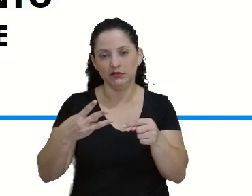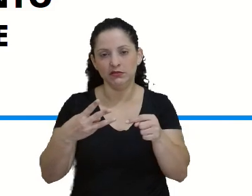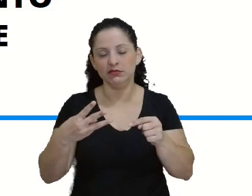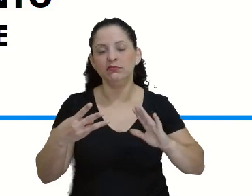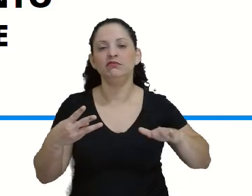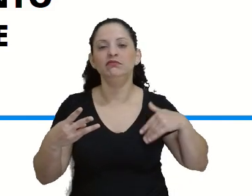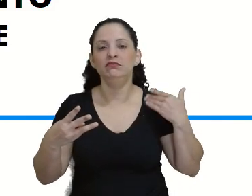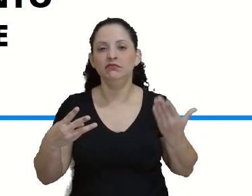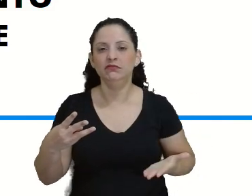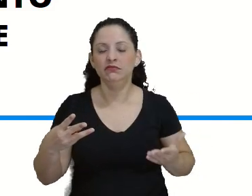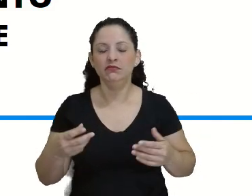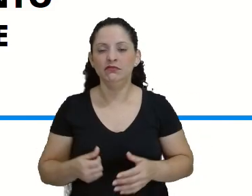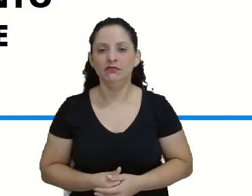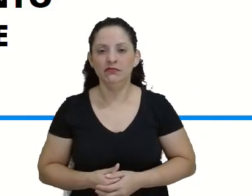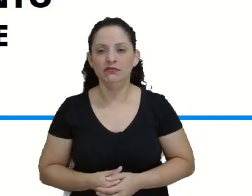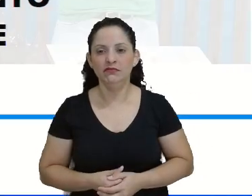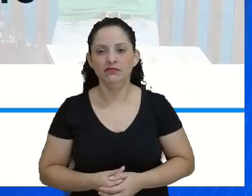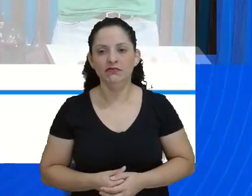ou massa?